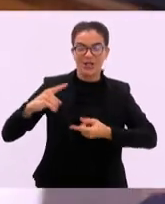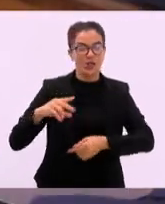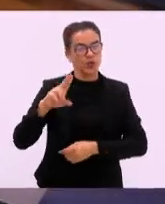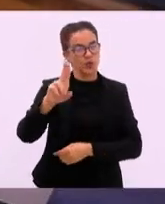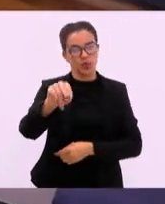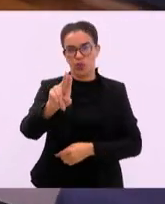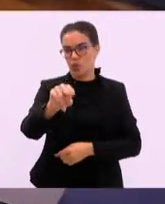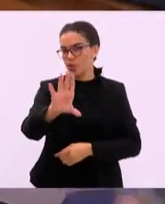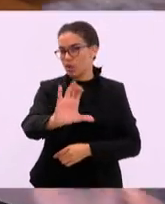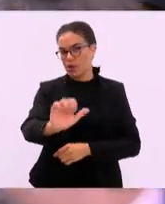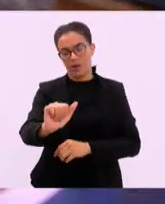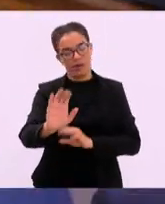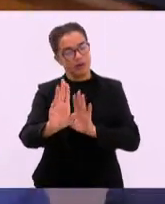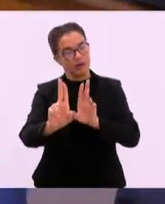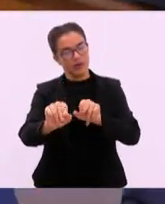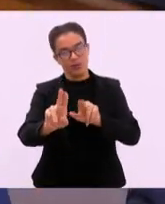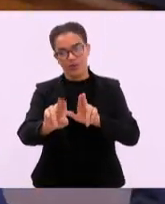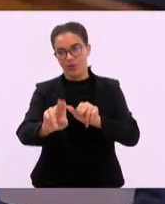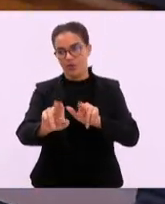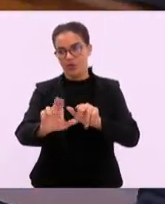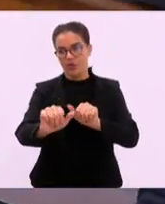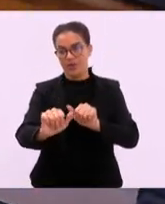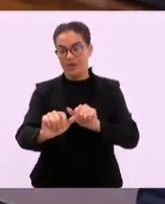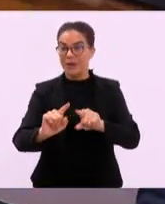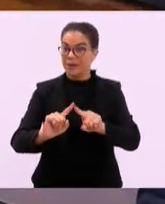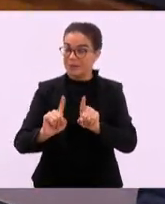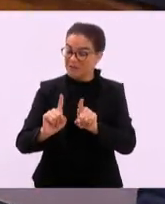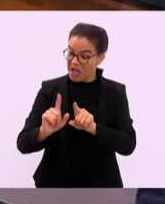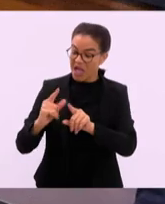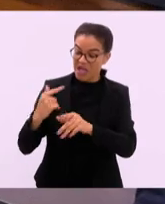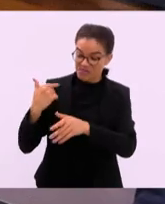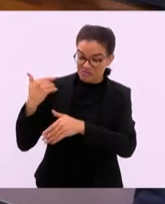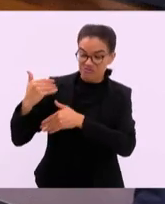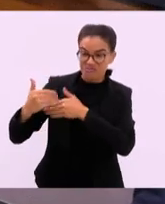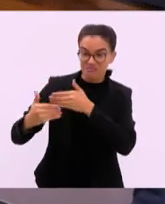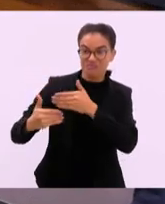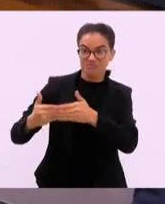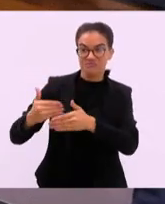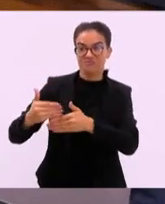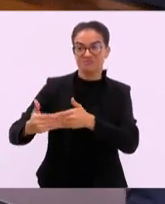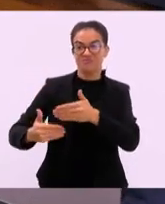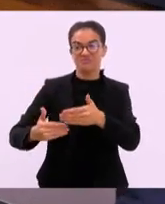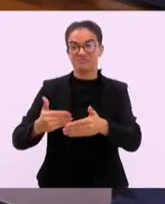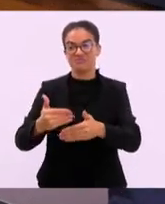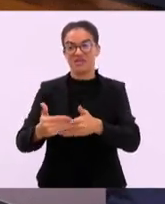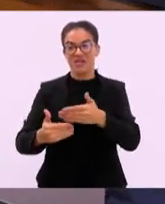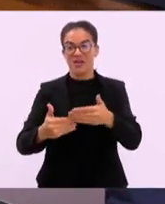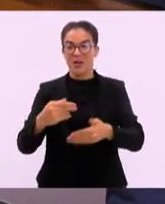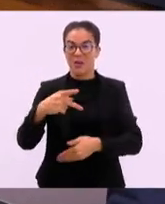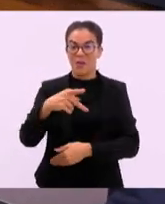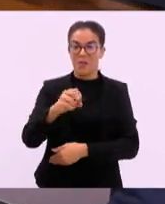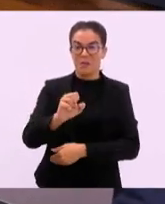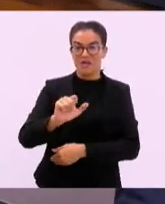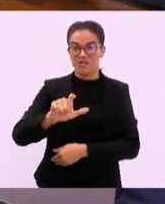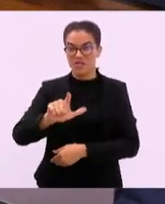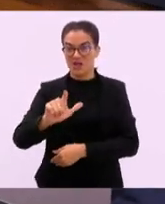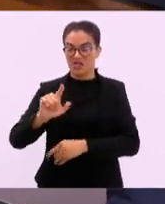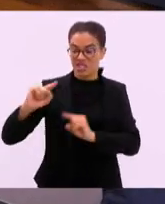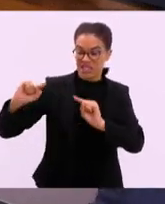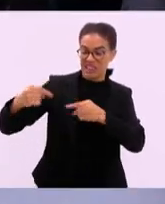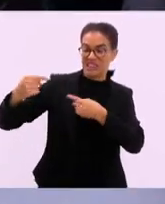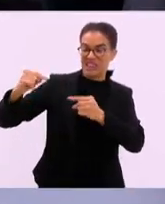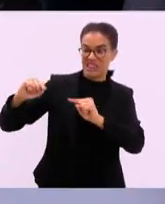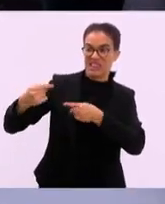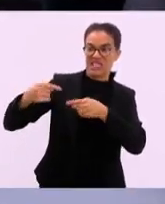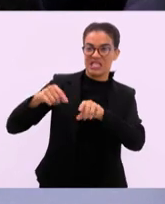Nunca, nunca. Apesar que, ultimamente, Vossa Excelência, o pessoal só abre divergência comigo em plenário. Verdade,